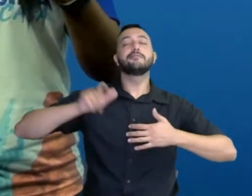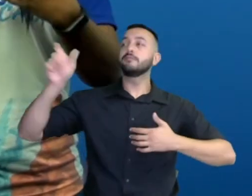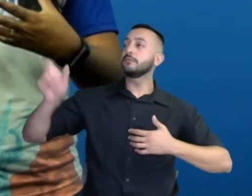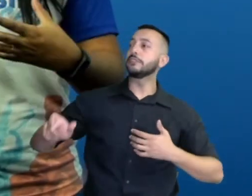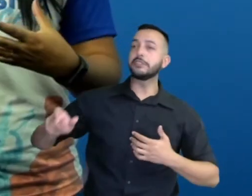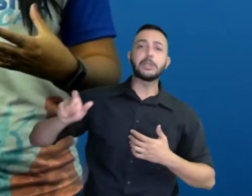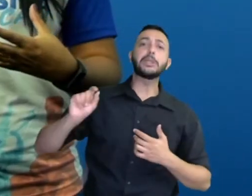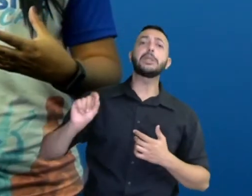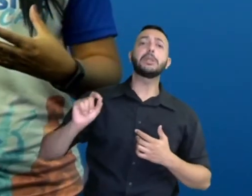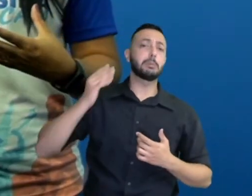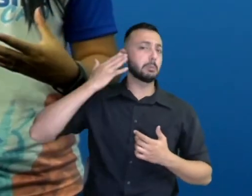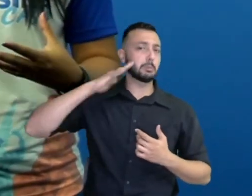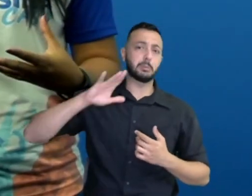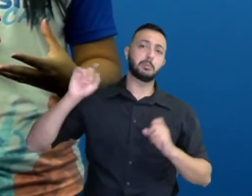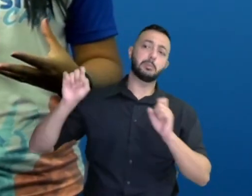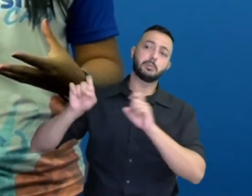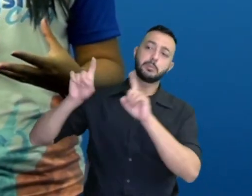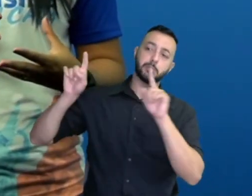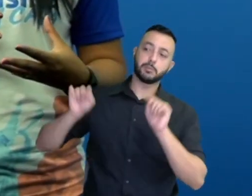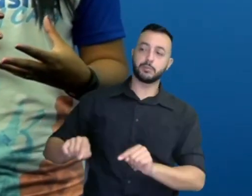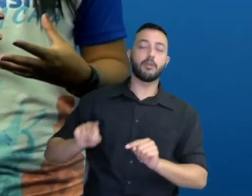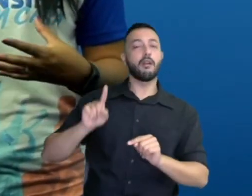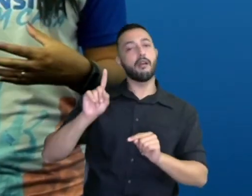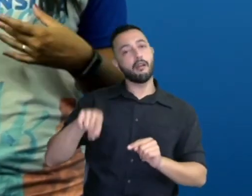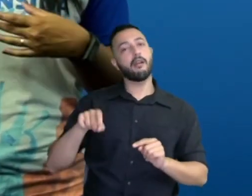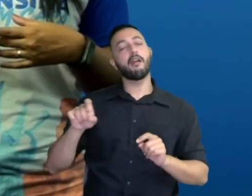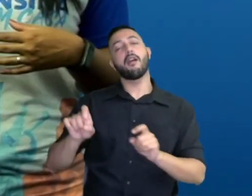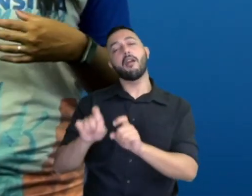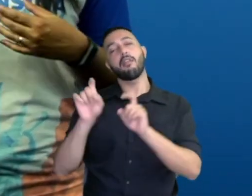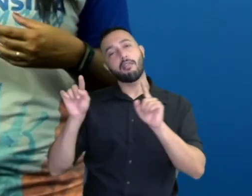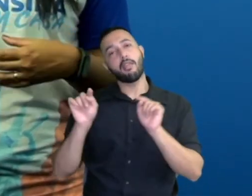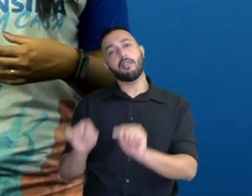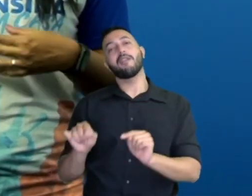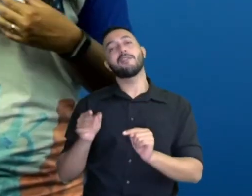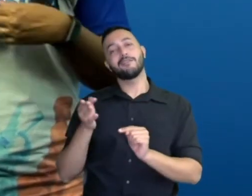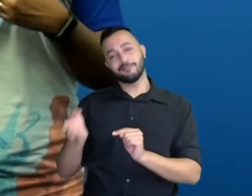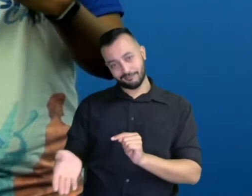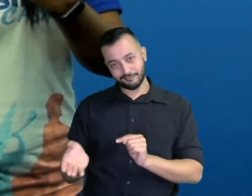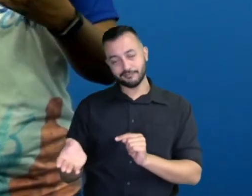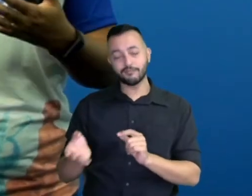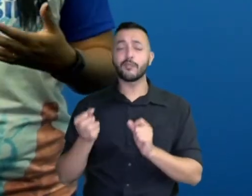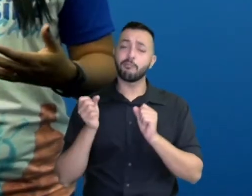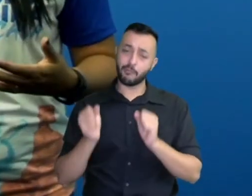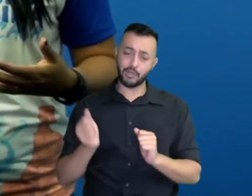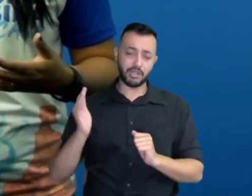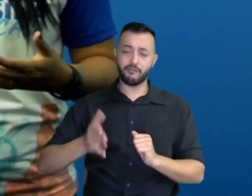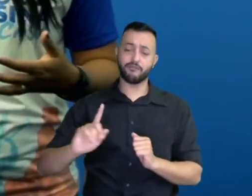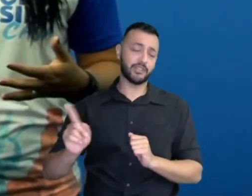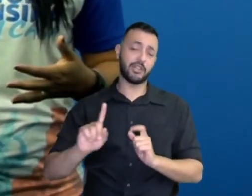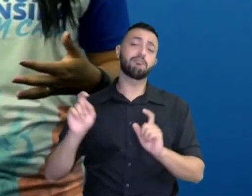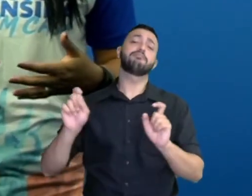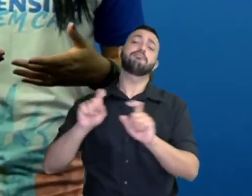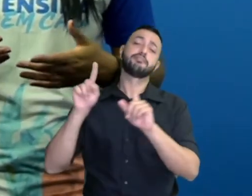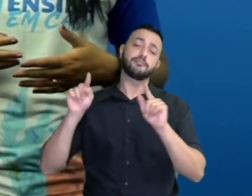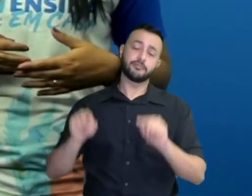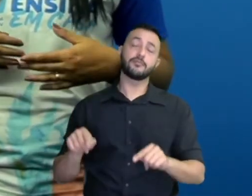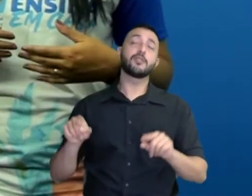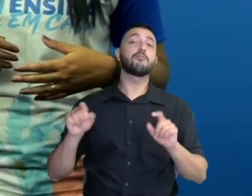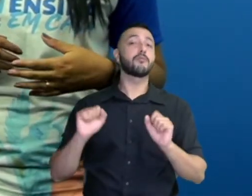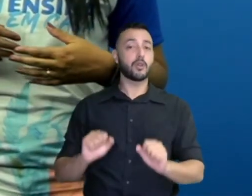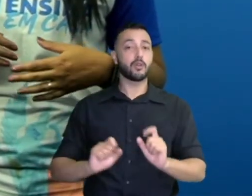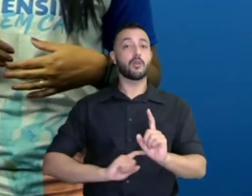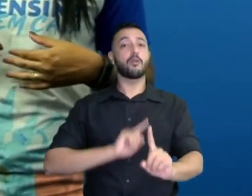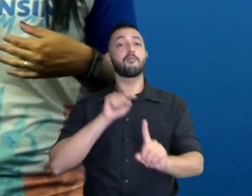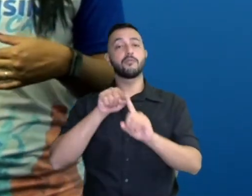falando. Então, a gente usa um artigo indeterminado. E aí, a gente pode usar propositalmente também, né? Não